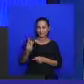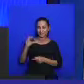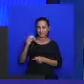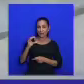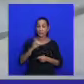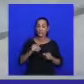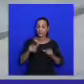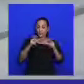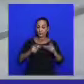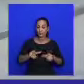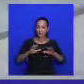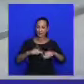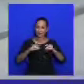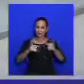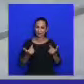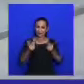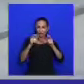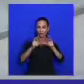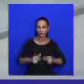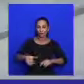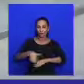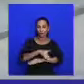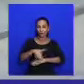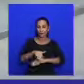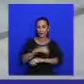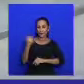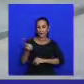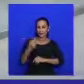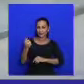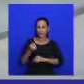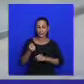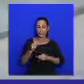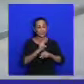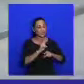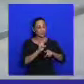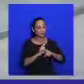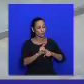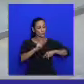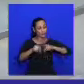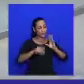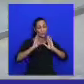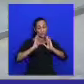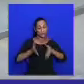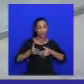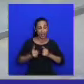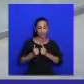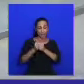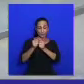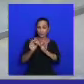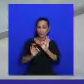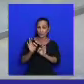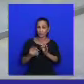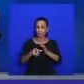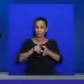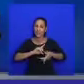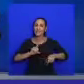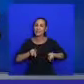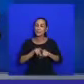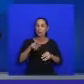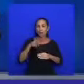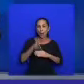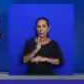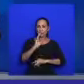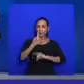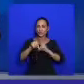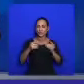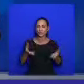R$620.515,83. A gente tá aqui no Espaço da Sorte, na Avenida Paulista, e nossas auditoras populares que já acompanharam todos os procedimentos prévios e vão